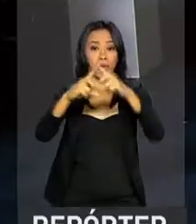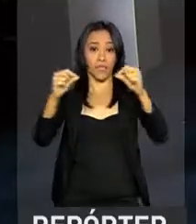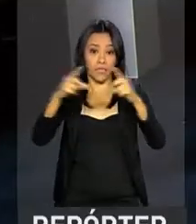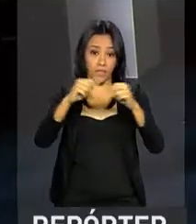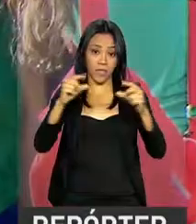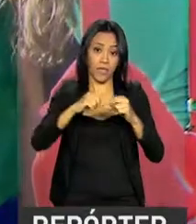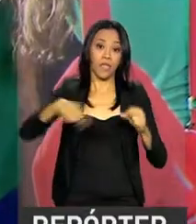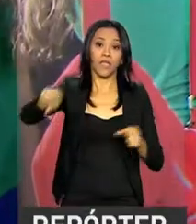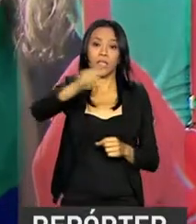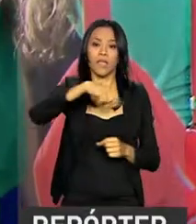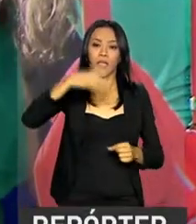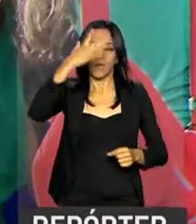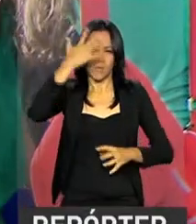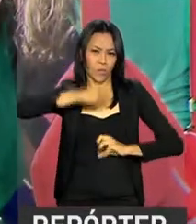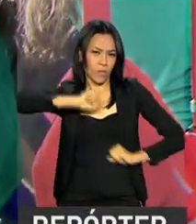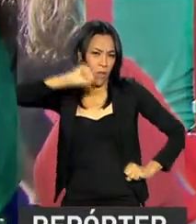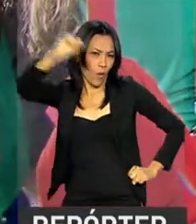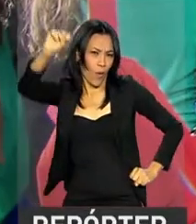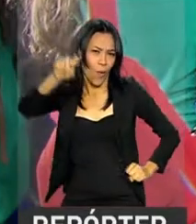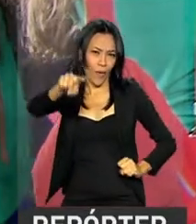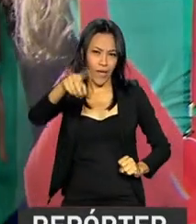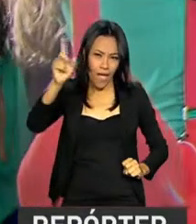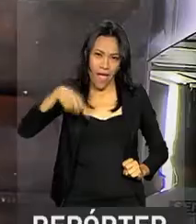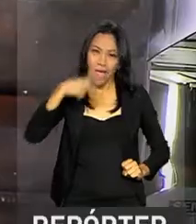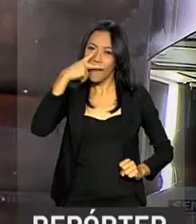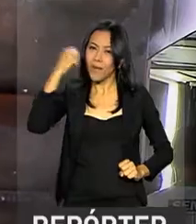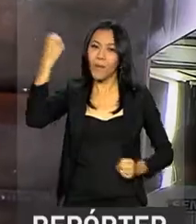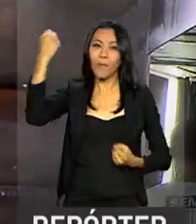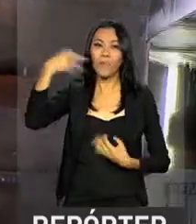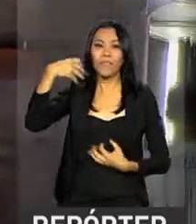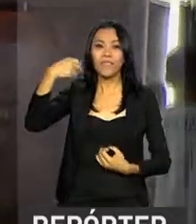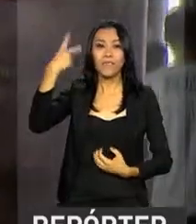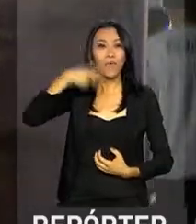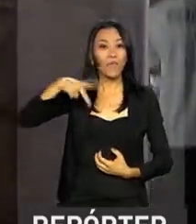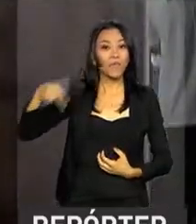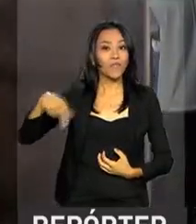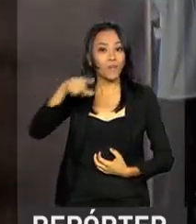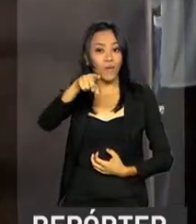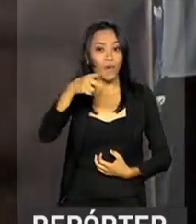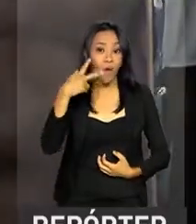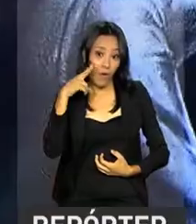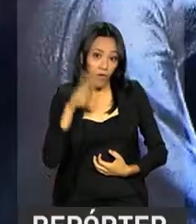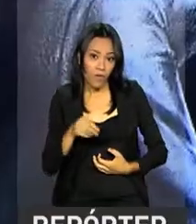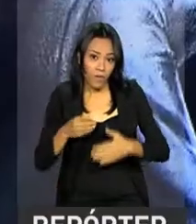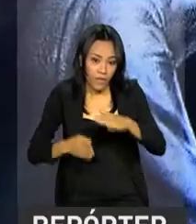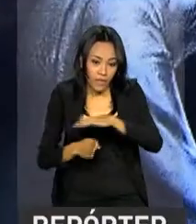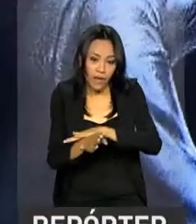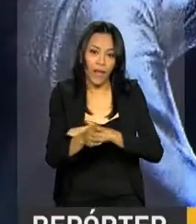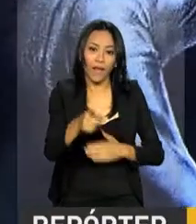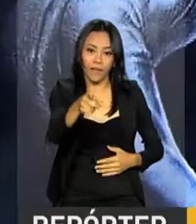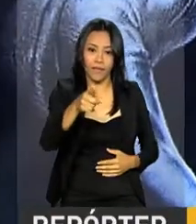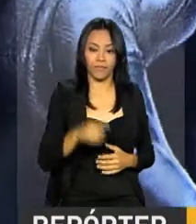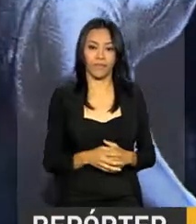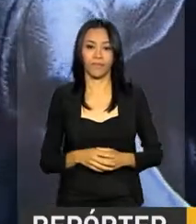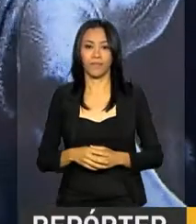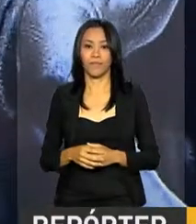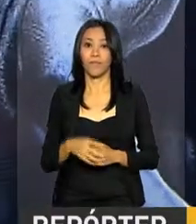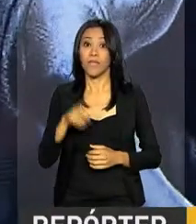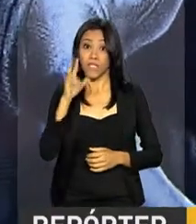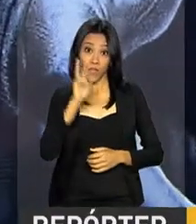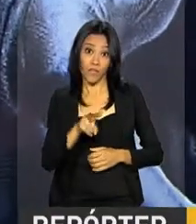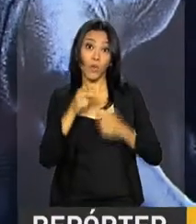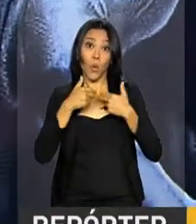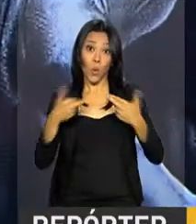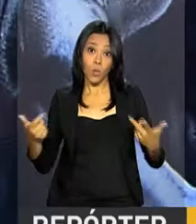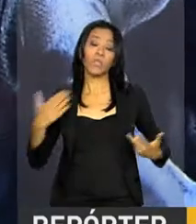personagens preferidos da garotada viraram professores. Que tal entrar na Maticaverna? É que a gente está vendo as coisas que a gente gosta